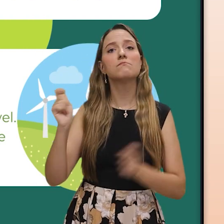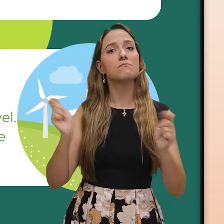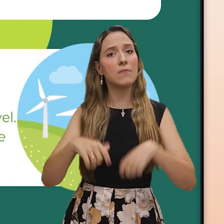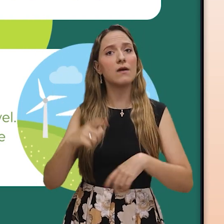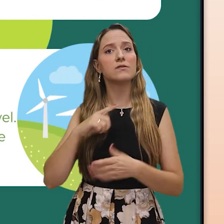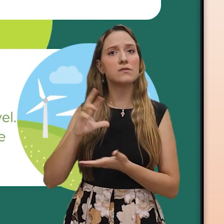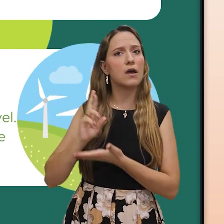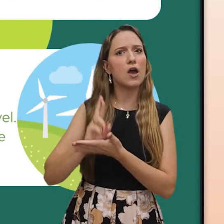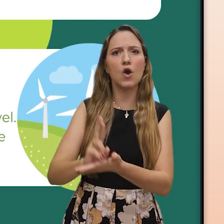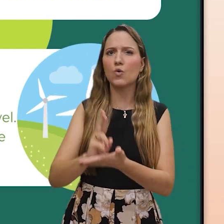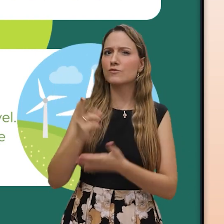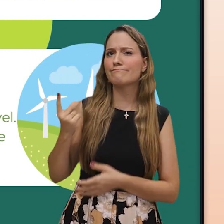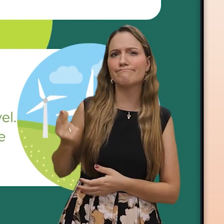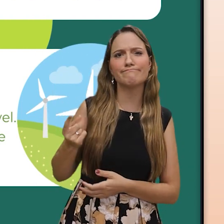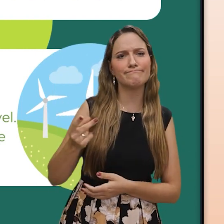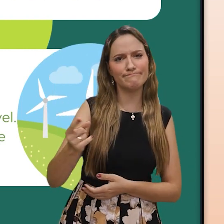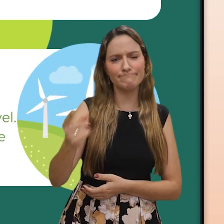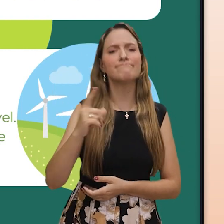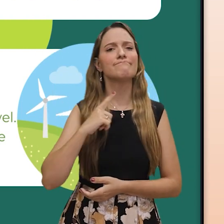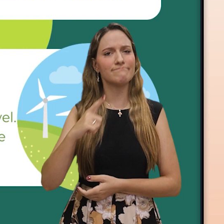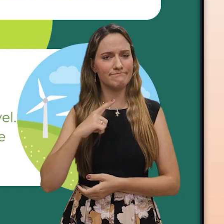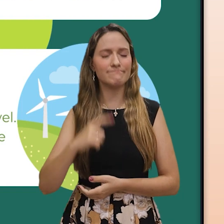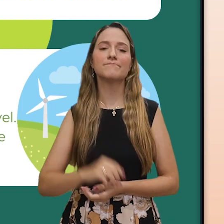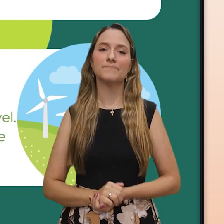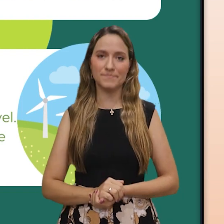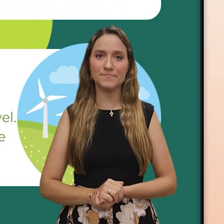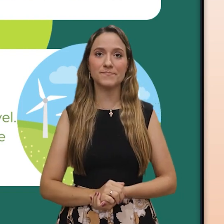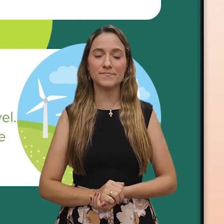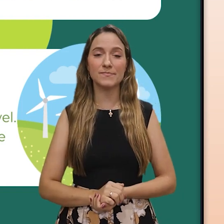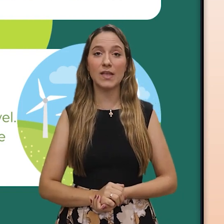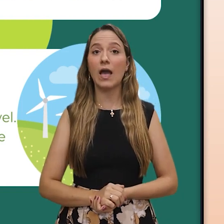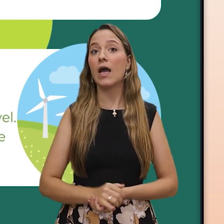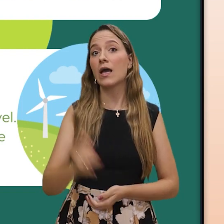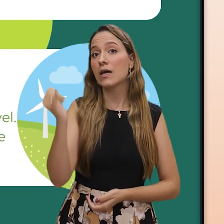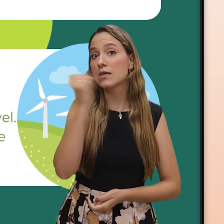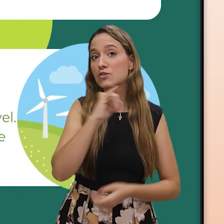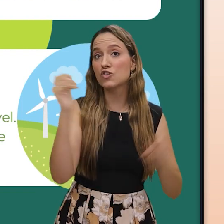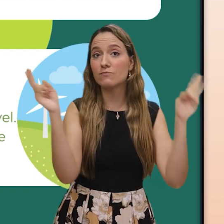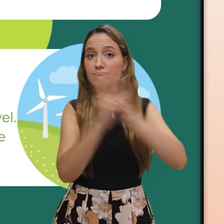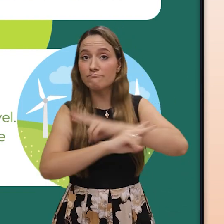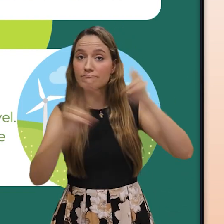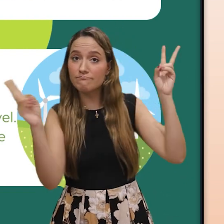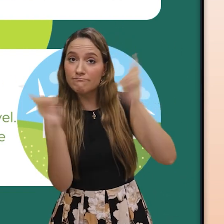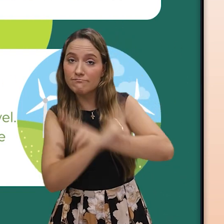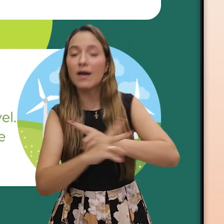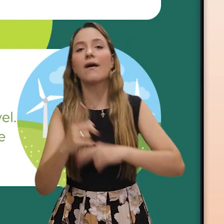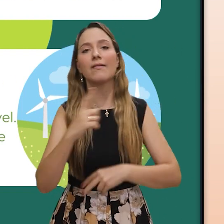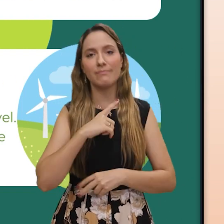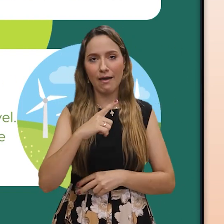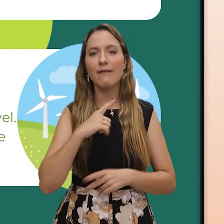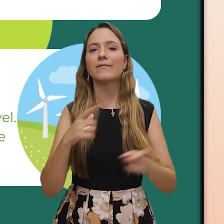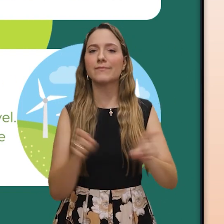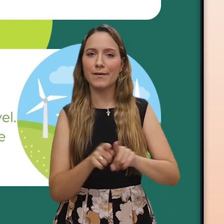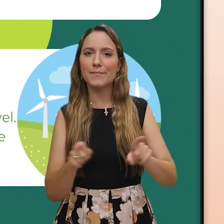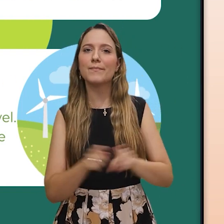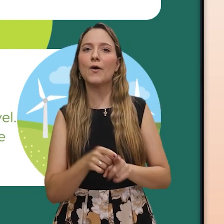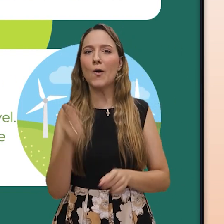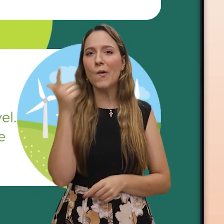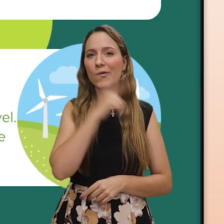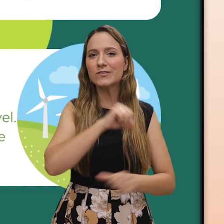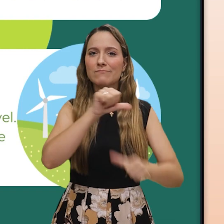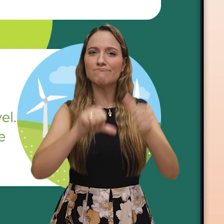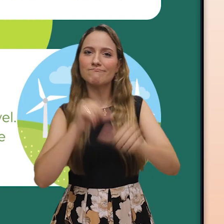recurso ilimitado. A energia eólica é aquela que é produzida pelo vento, que é o